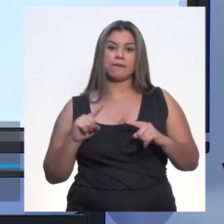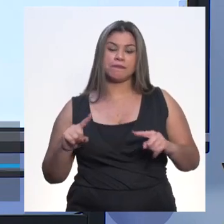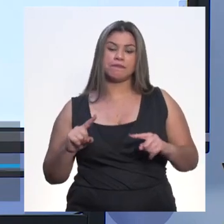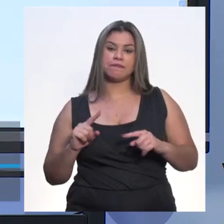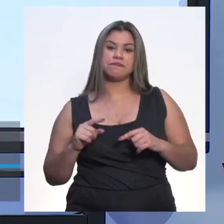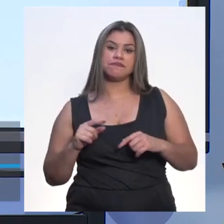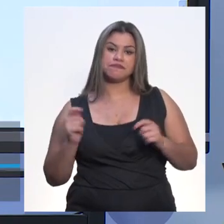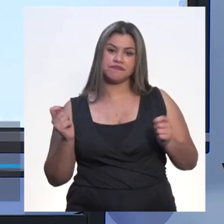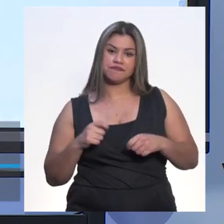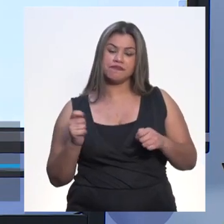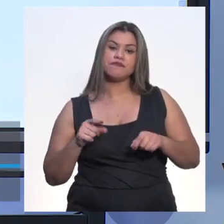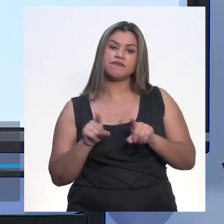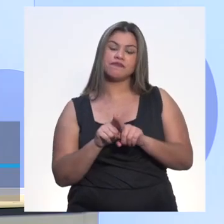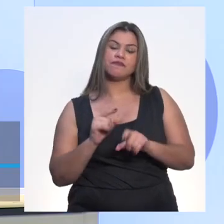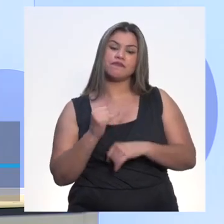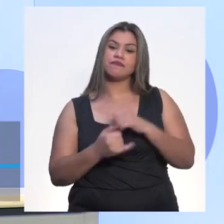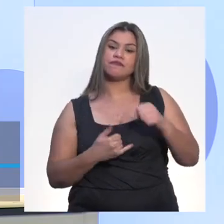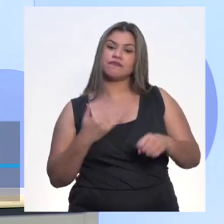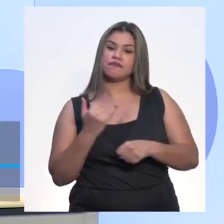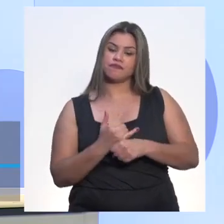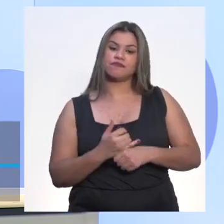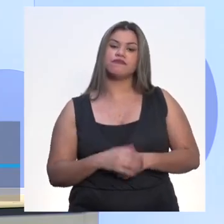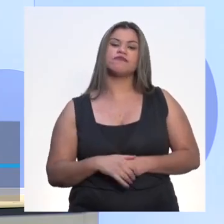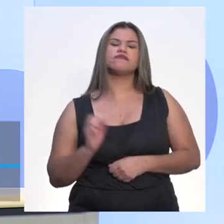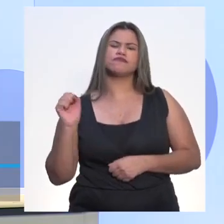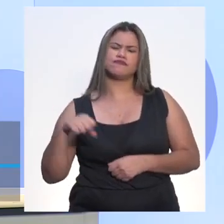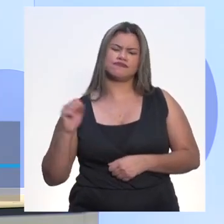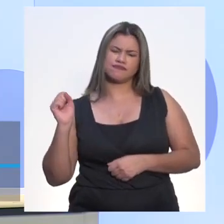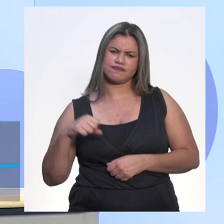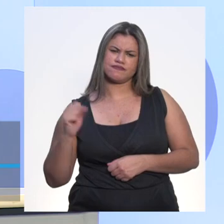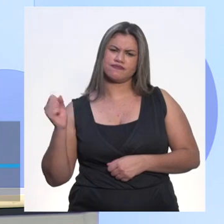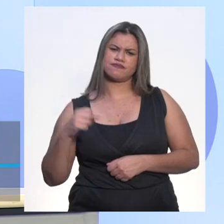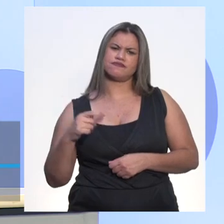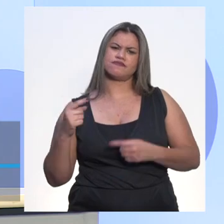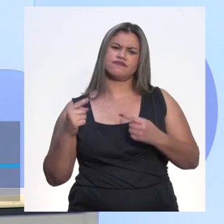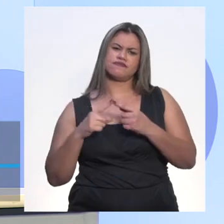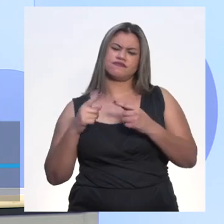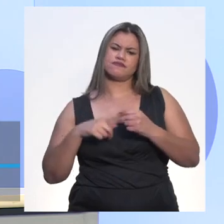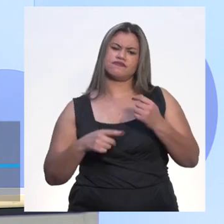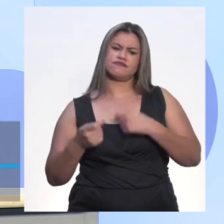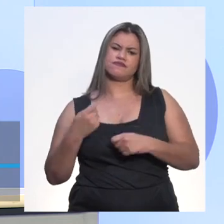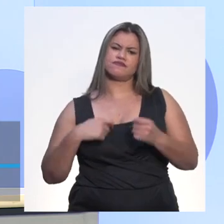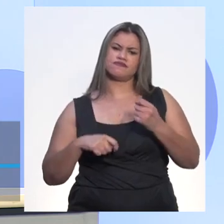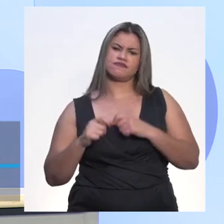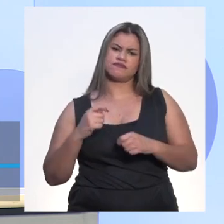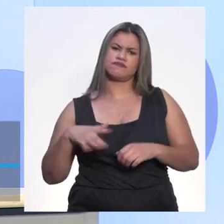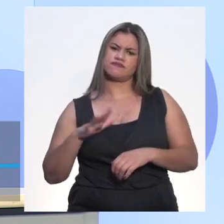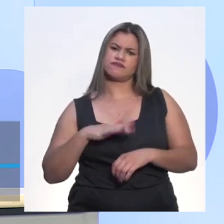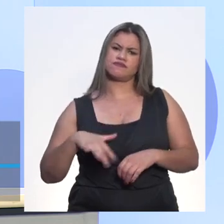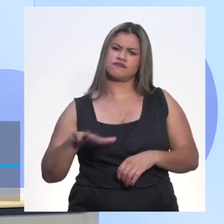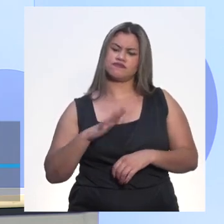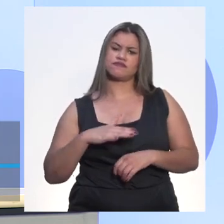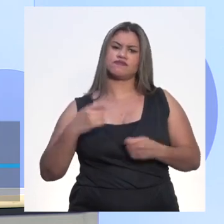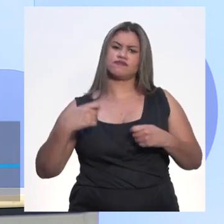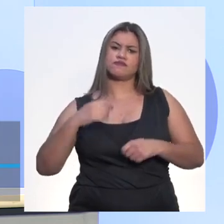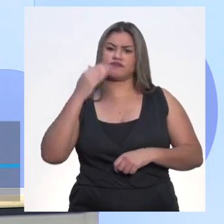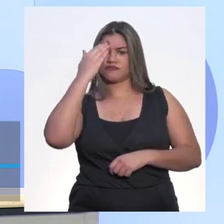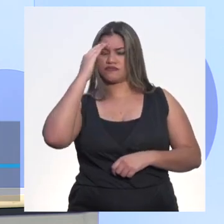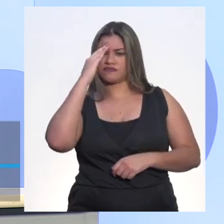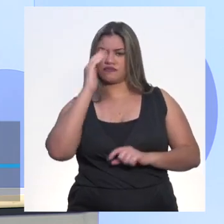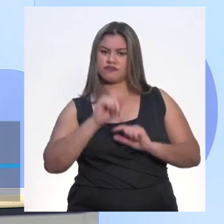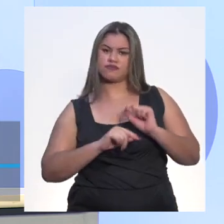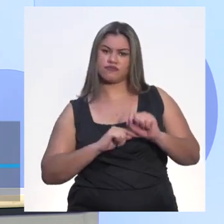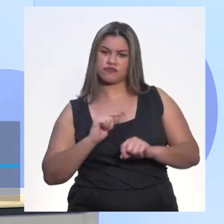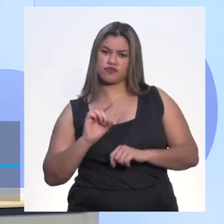pela internet também, né, Jonas? Ah, sim, essa parte financeira, né? E todos nós temos que entender também, não só